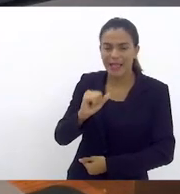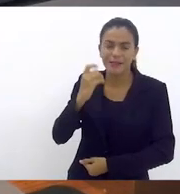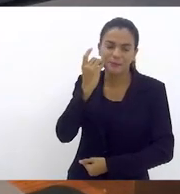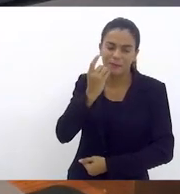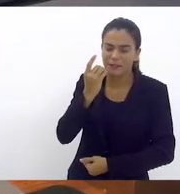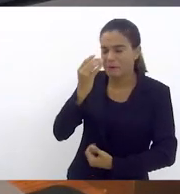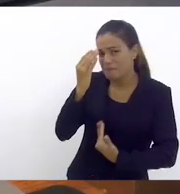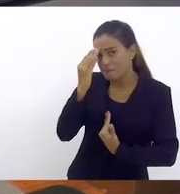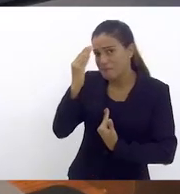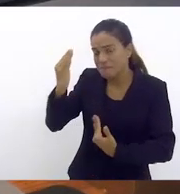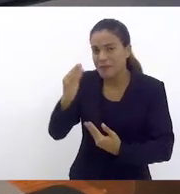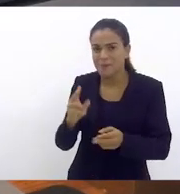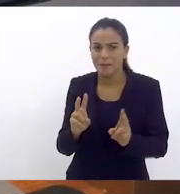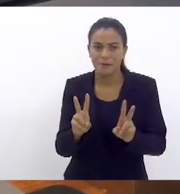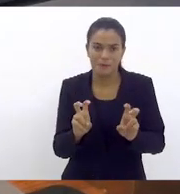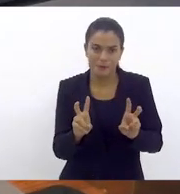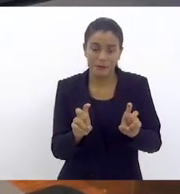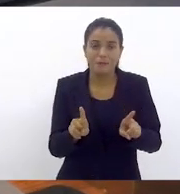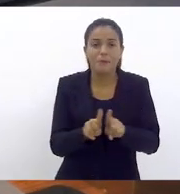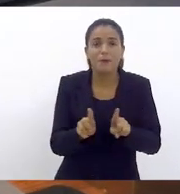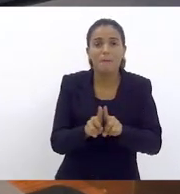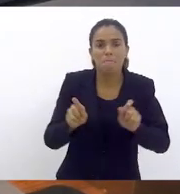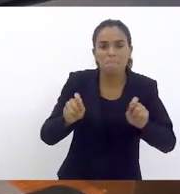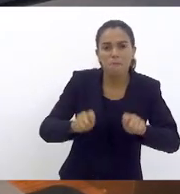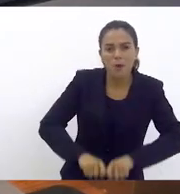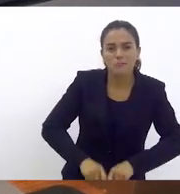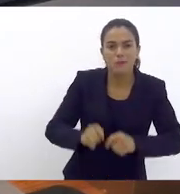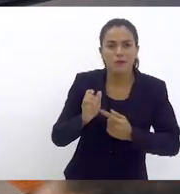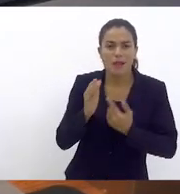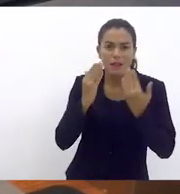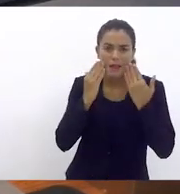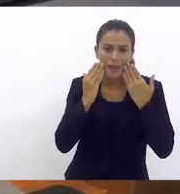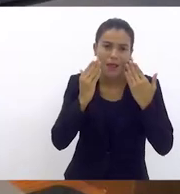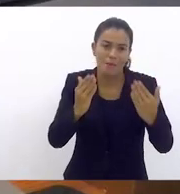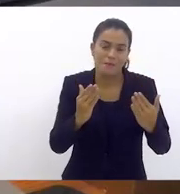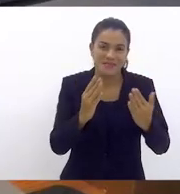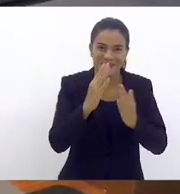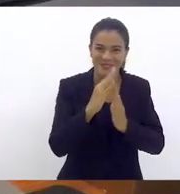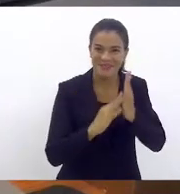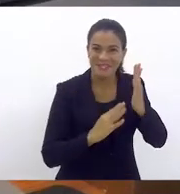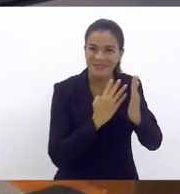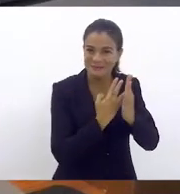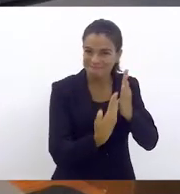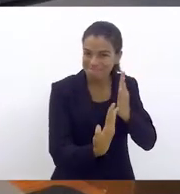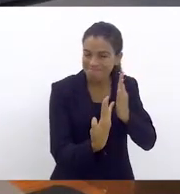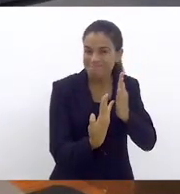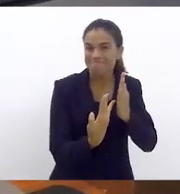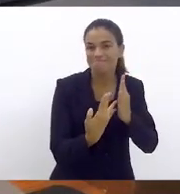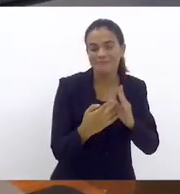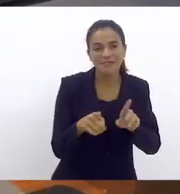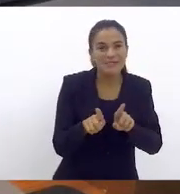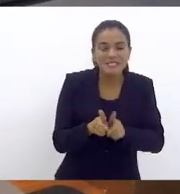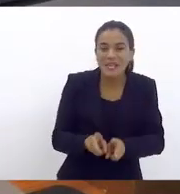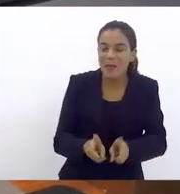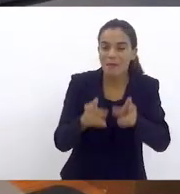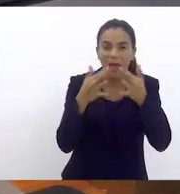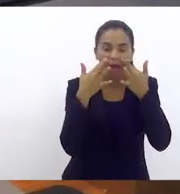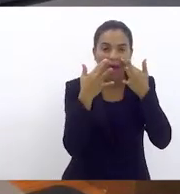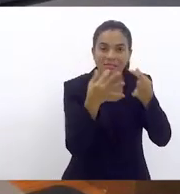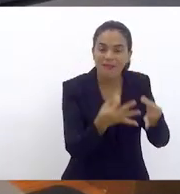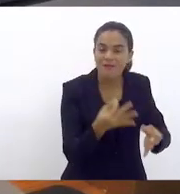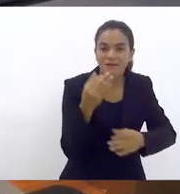e a possibilidade de apresentação desse plano deputada Célia é sempre muito preocupada e atenta ao desenvolvimento